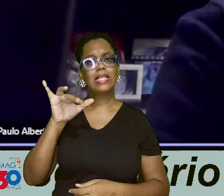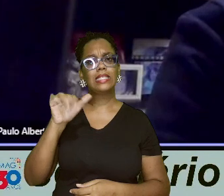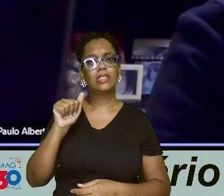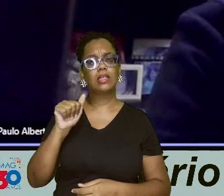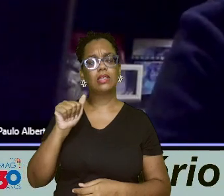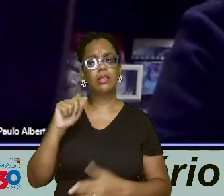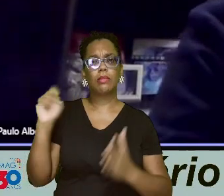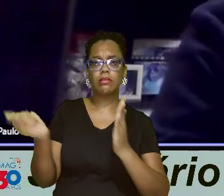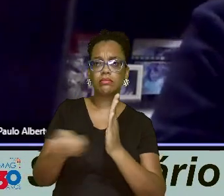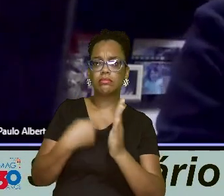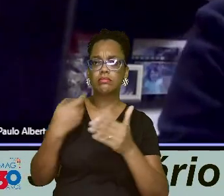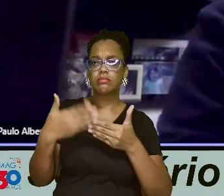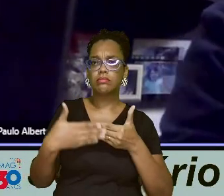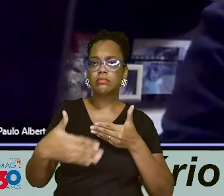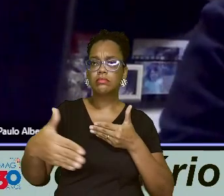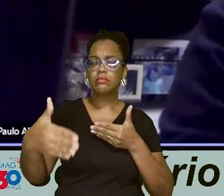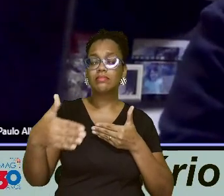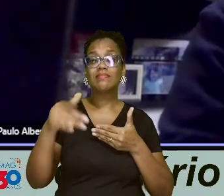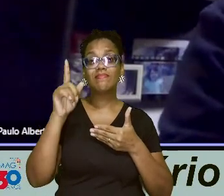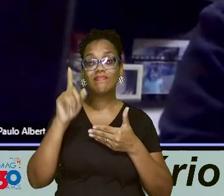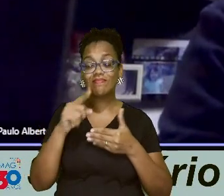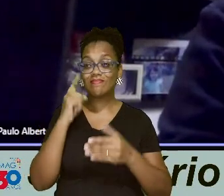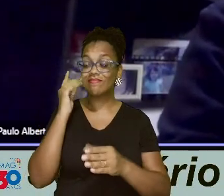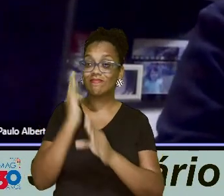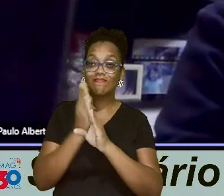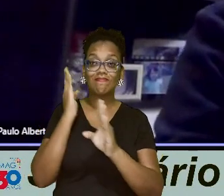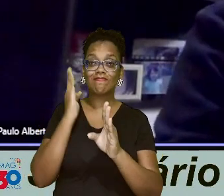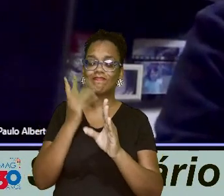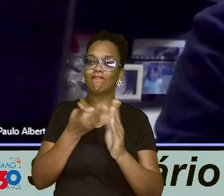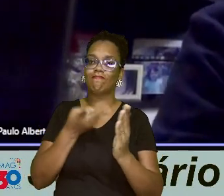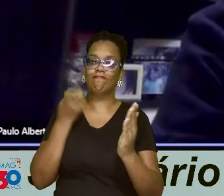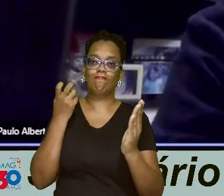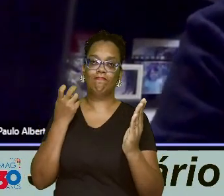intercorrente. Esse é o dado que se extrai